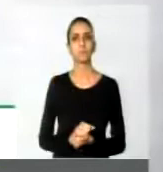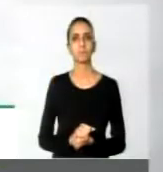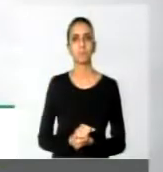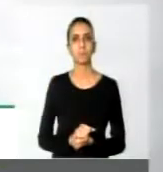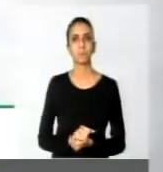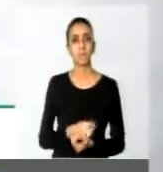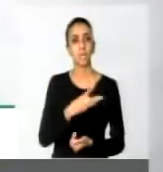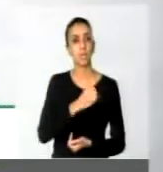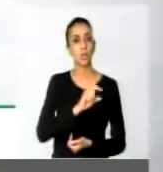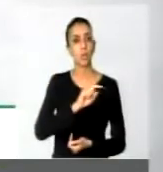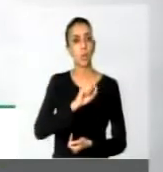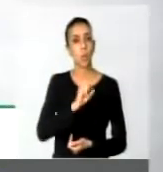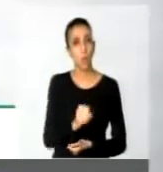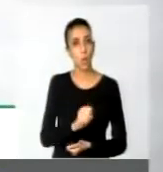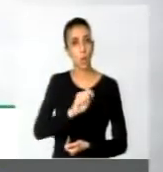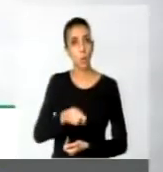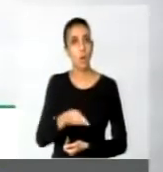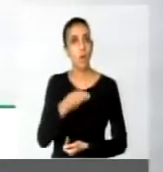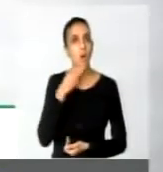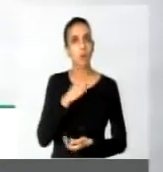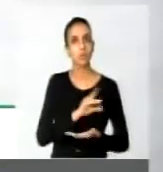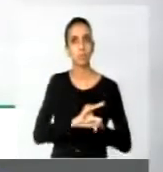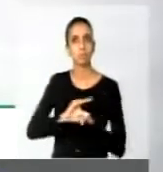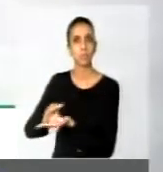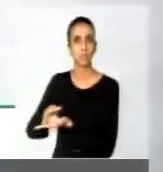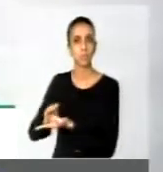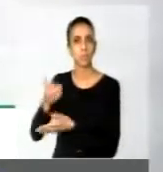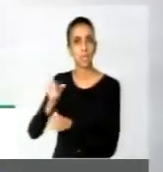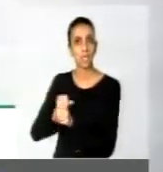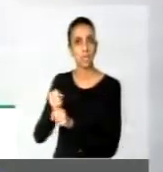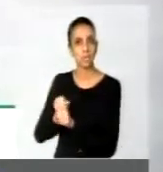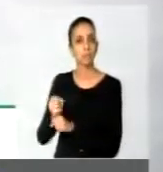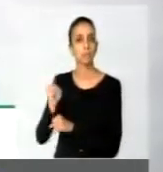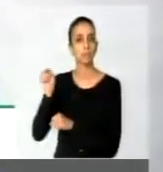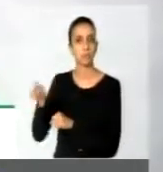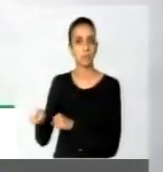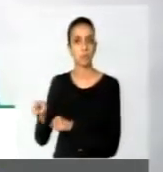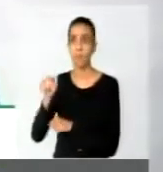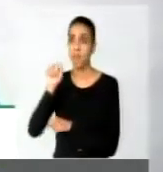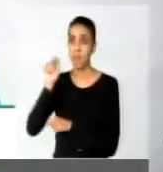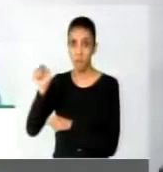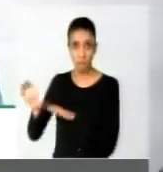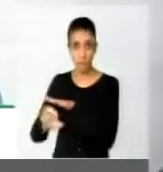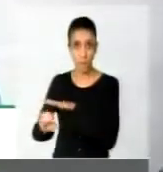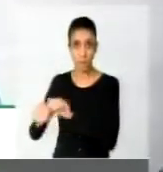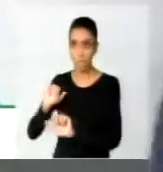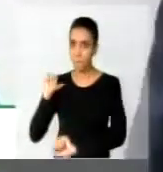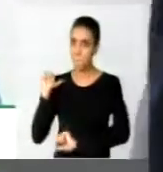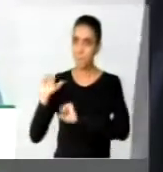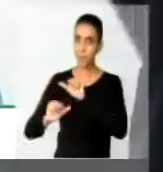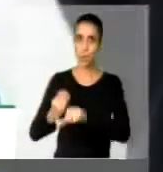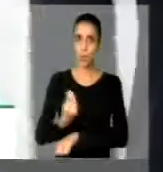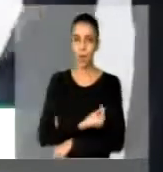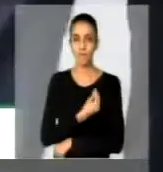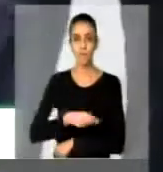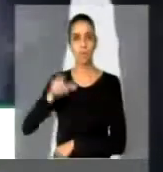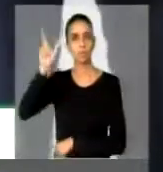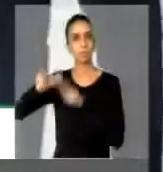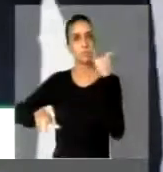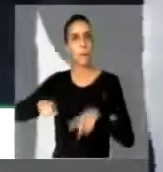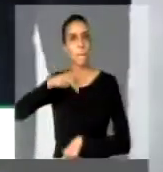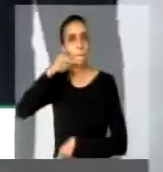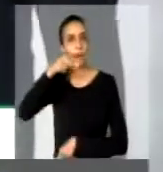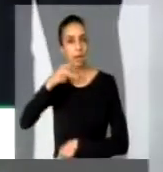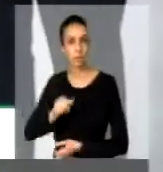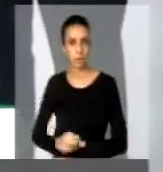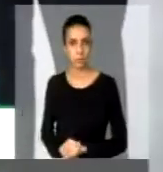308 milhões nos últimos 6 anos e é superavitária. Mudou a vida dos paraibanos, cujo território